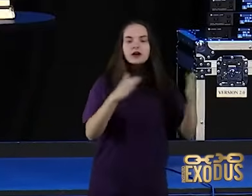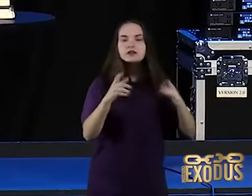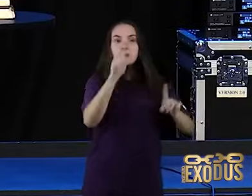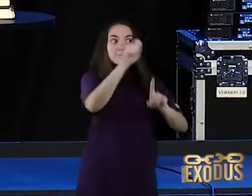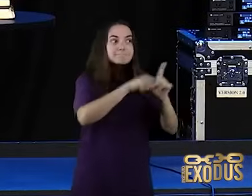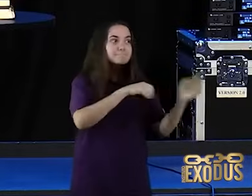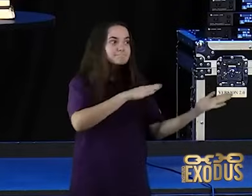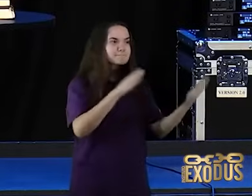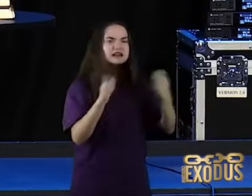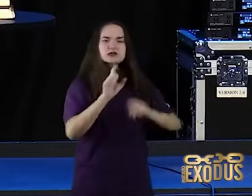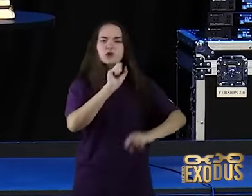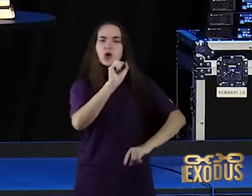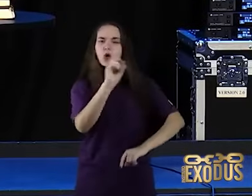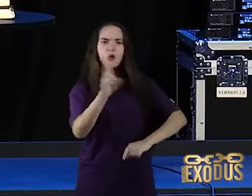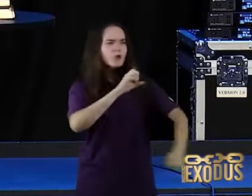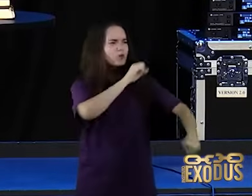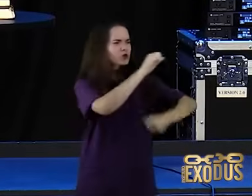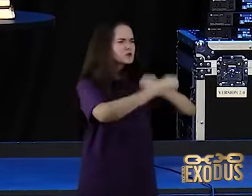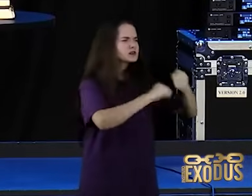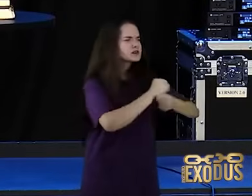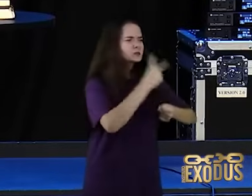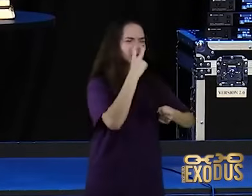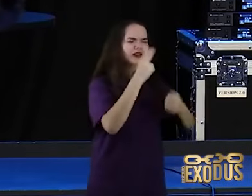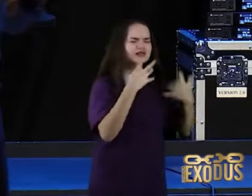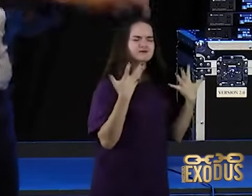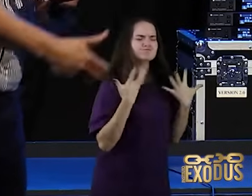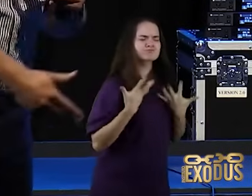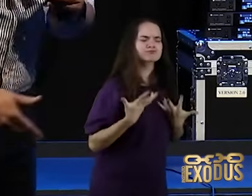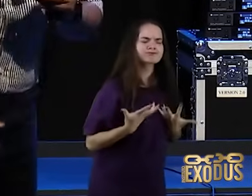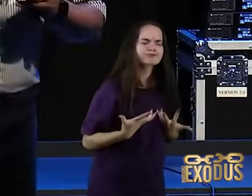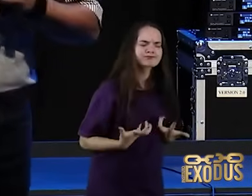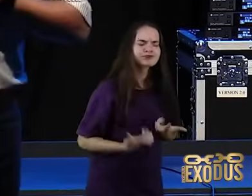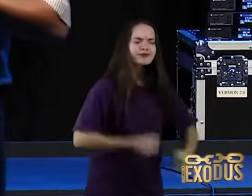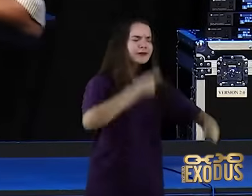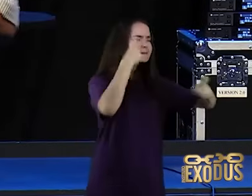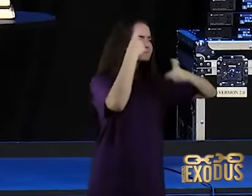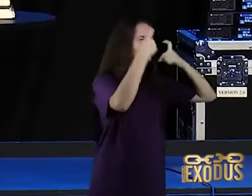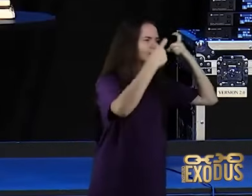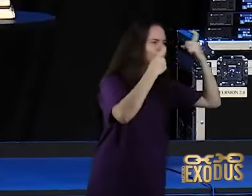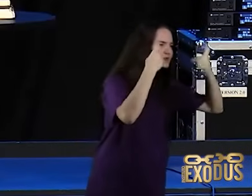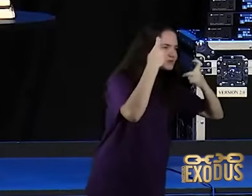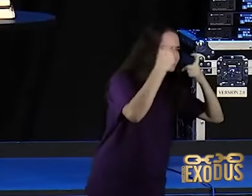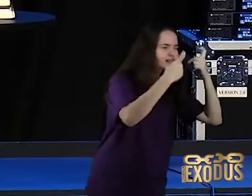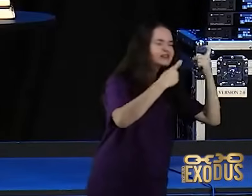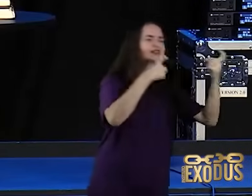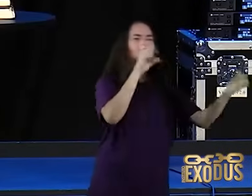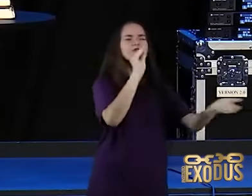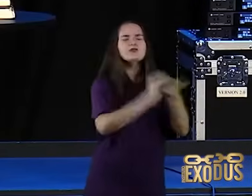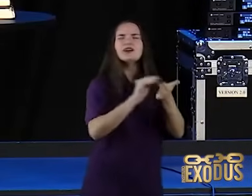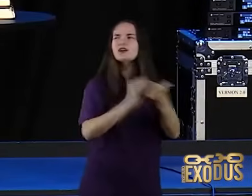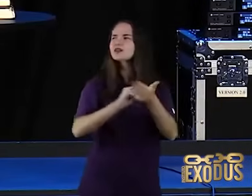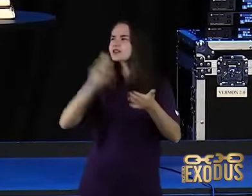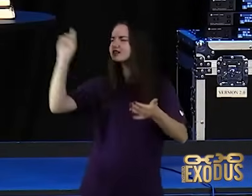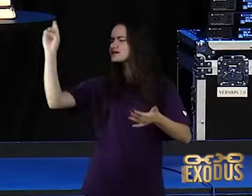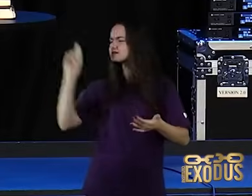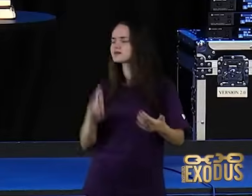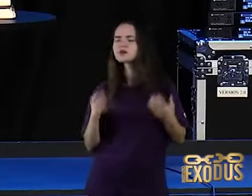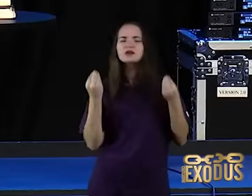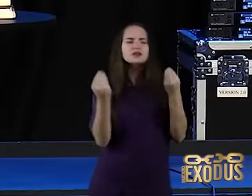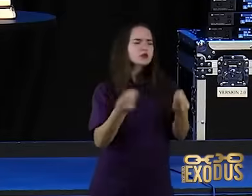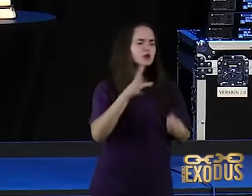um ano de esgotamento de preocupações de falta de respostas de ausência de